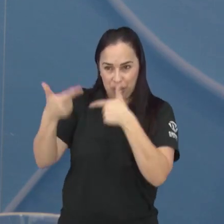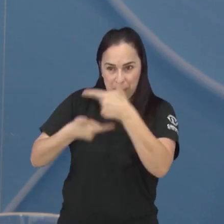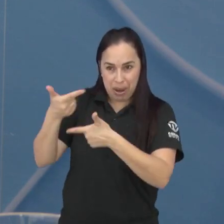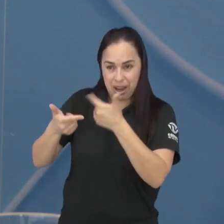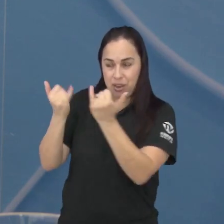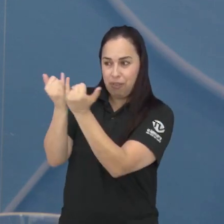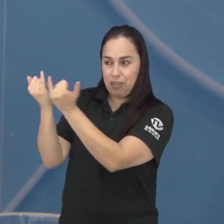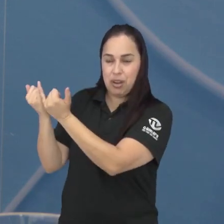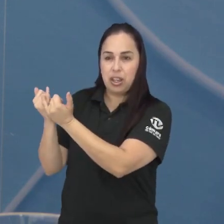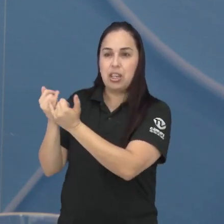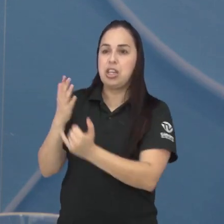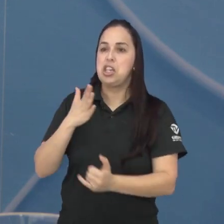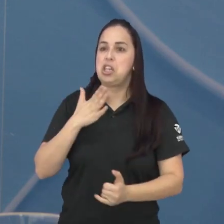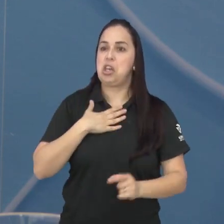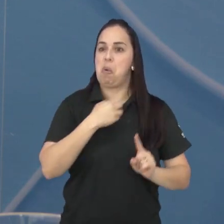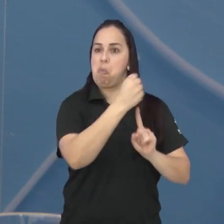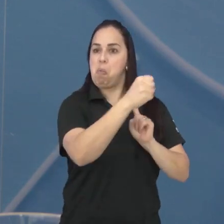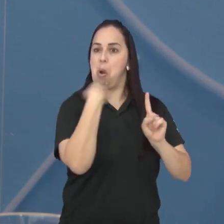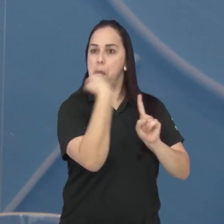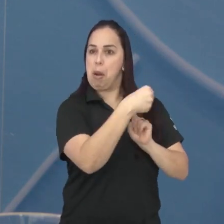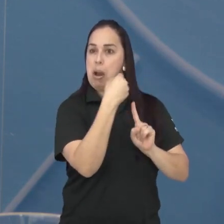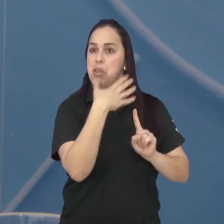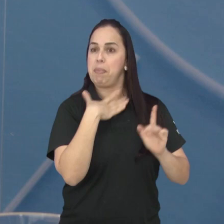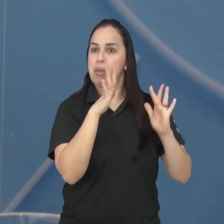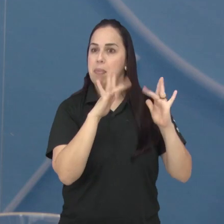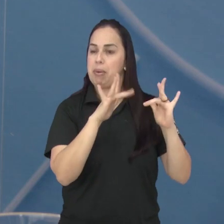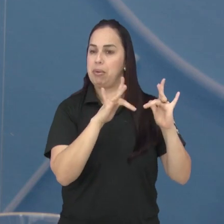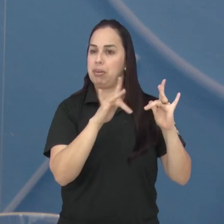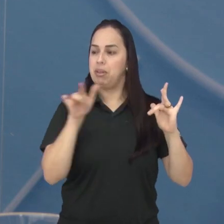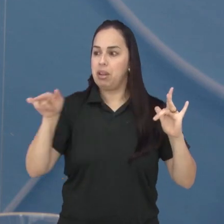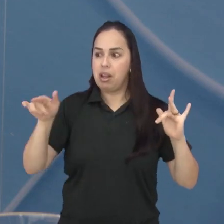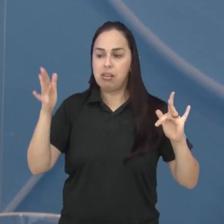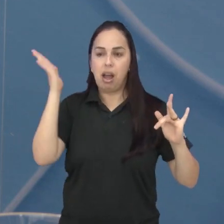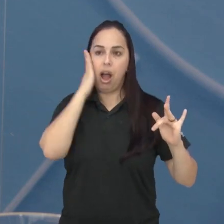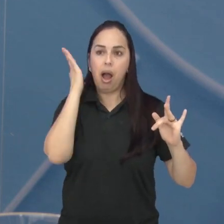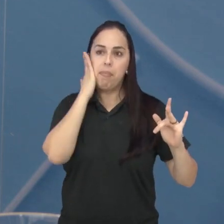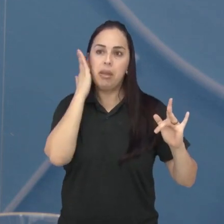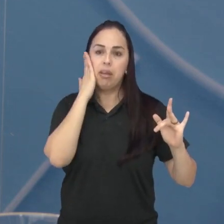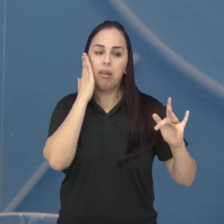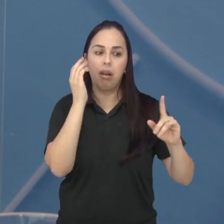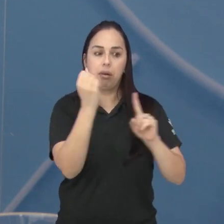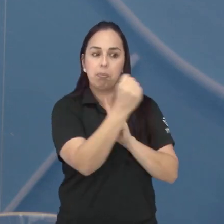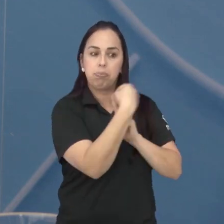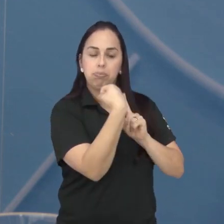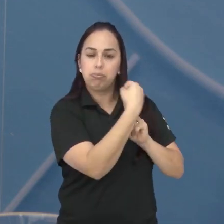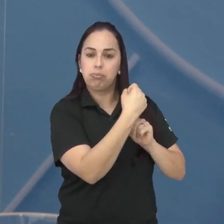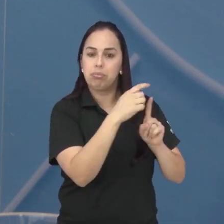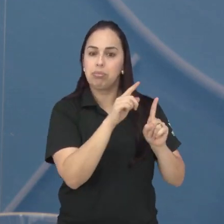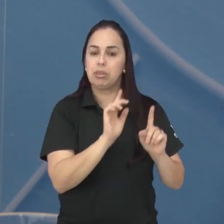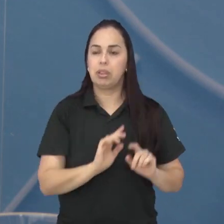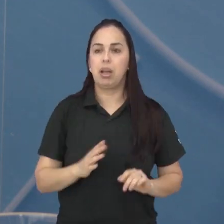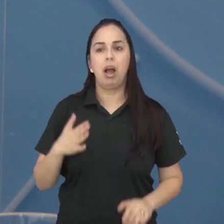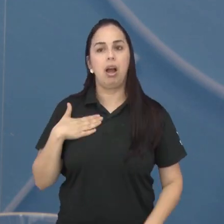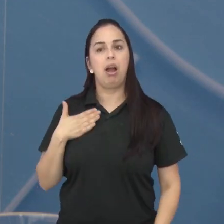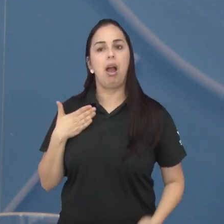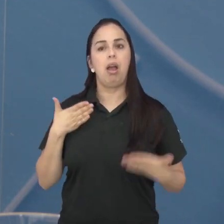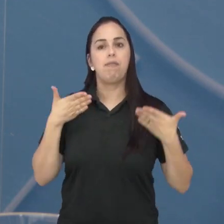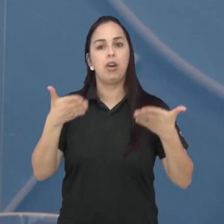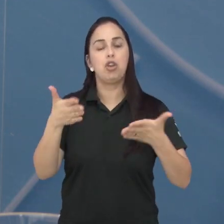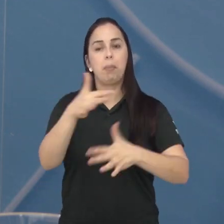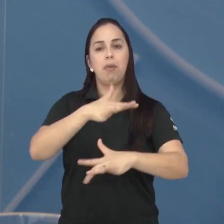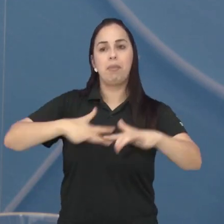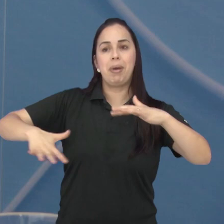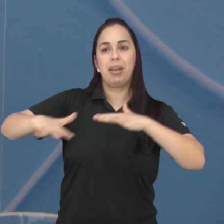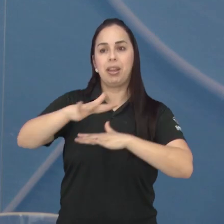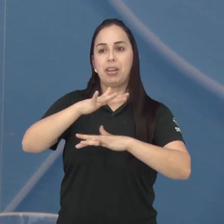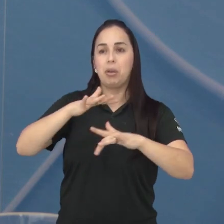apanhava nem nada, né? Era uma relação abusiva, que ficaram sabendo, né? E eu fui atrás do movimento feminista que tinha aqui em